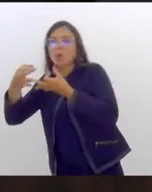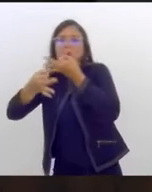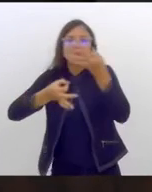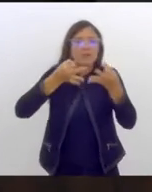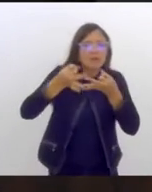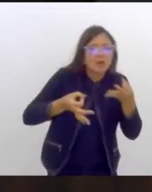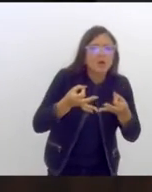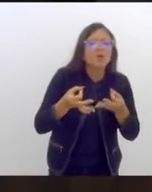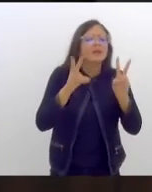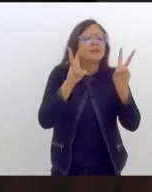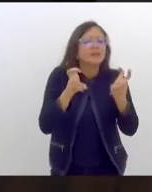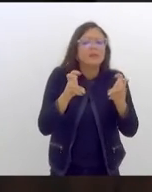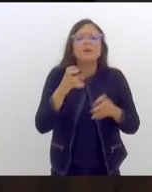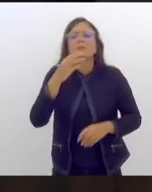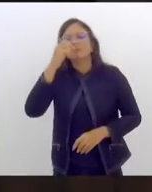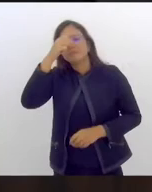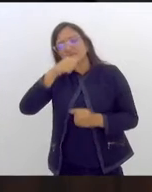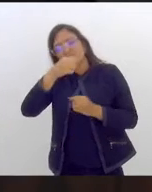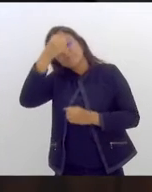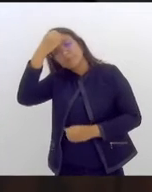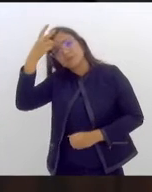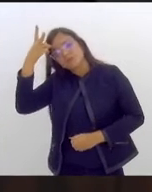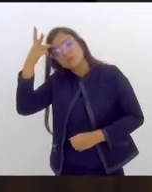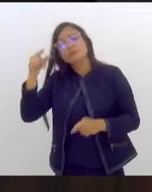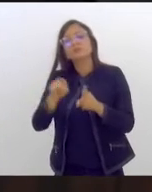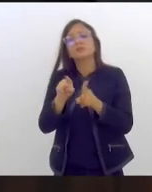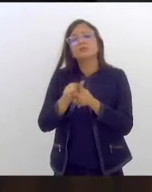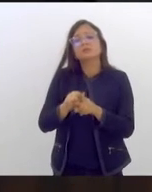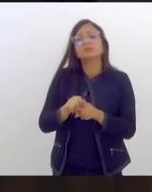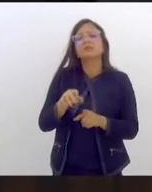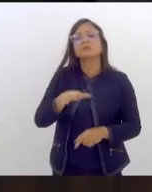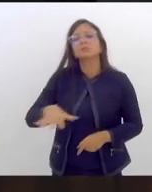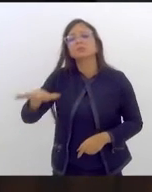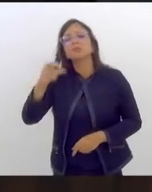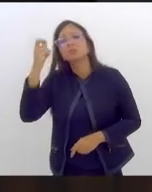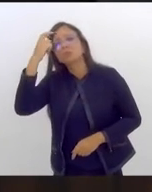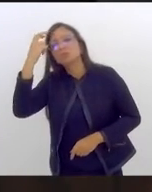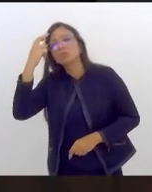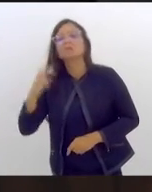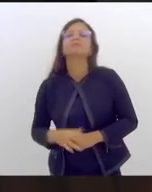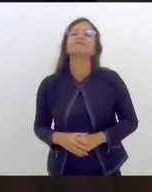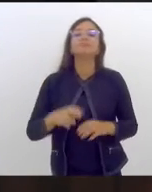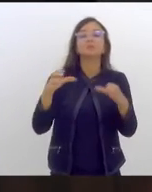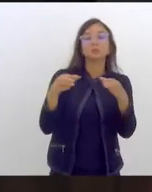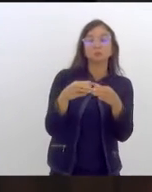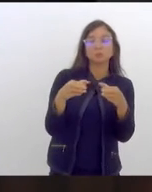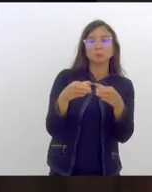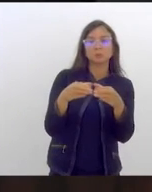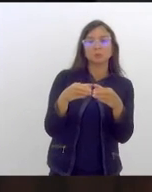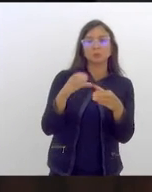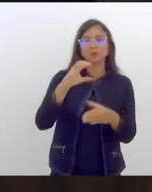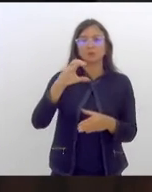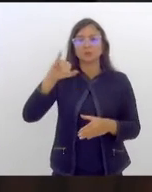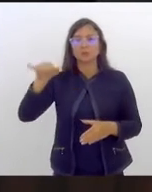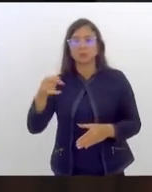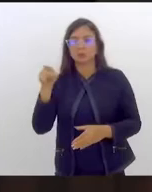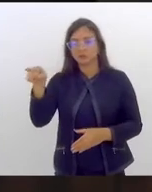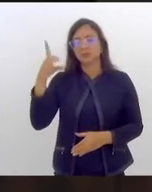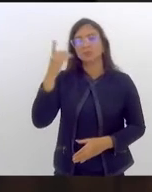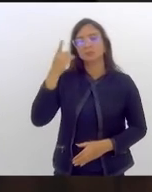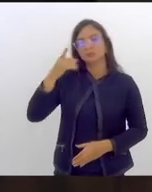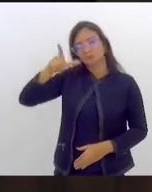assuntos municipais e desenvolvimento regionais pela comissão para dar aparecer pela comissão de construção Justiça Deputado Luiz